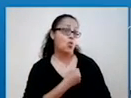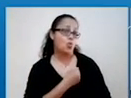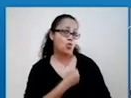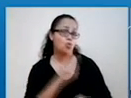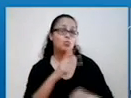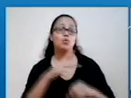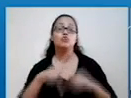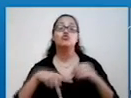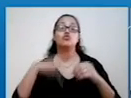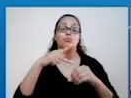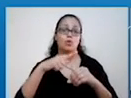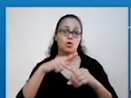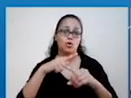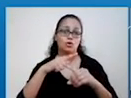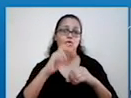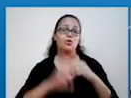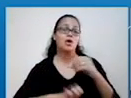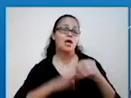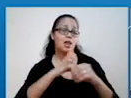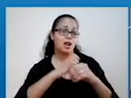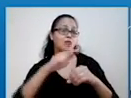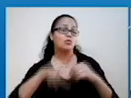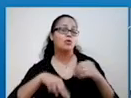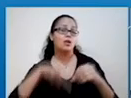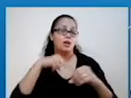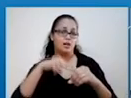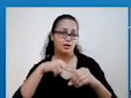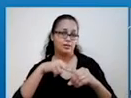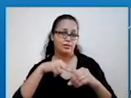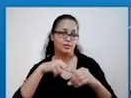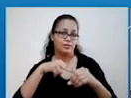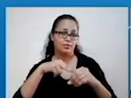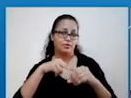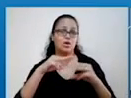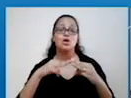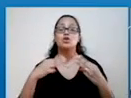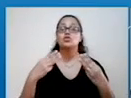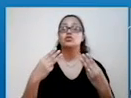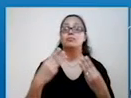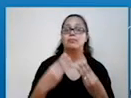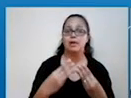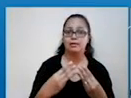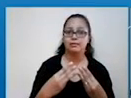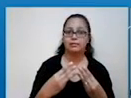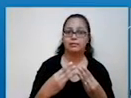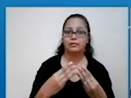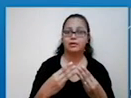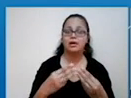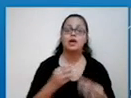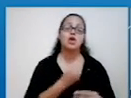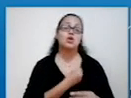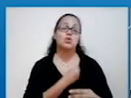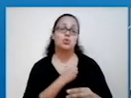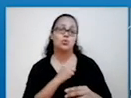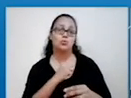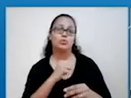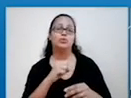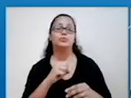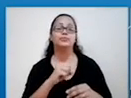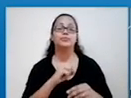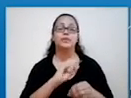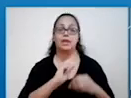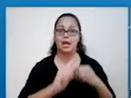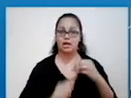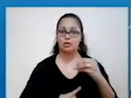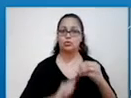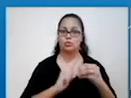de nêutrons e elétrons, o número de massa e o número atômico. Aqui na imagem ao lado, nós temos